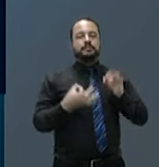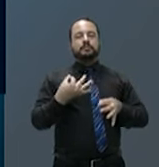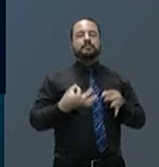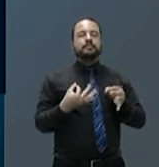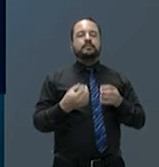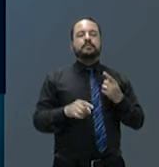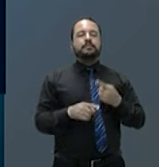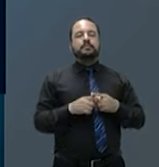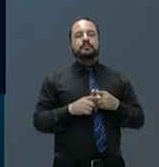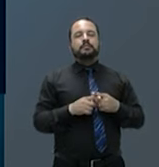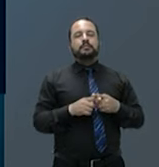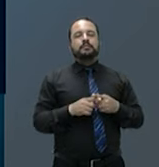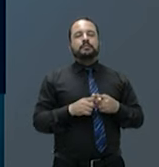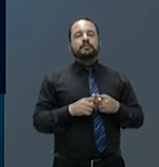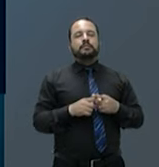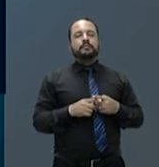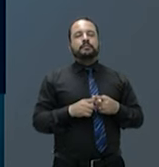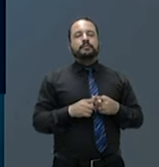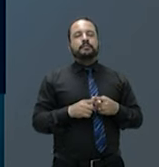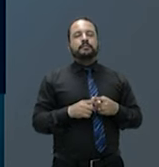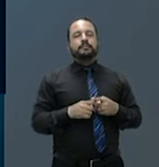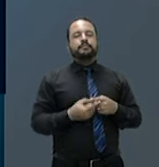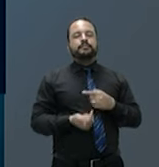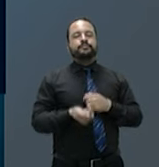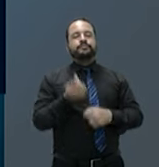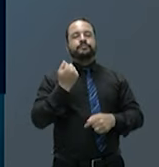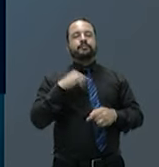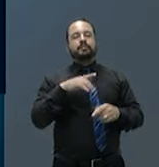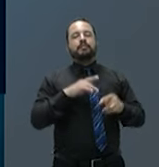possíveis apenas quando já fixada a tese.